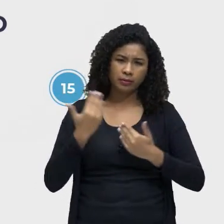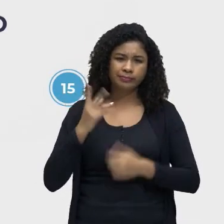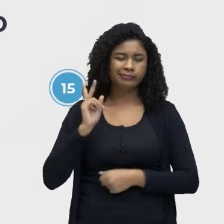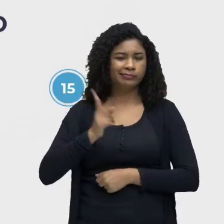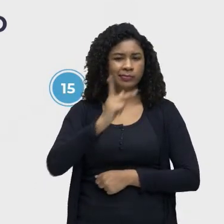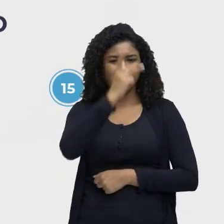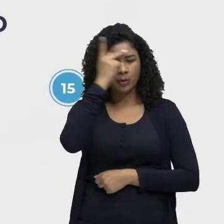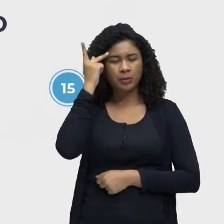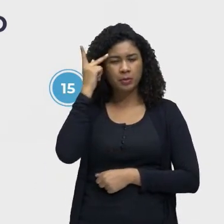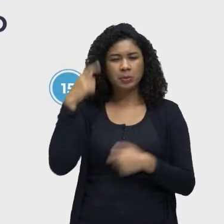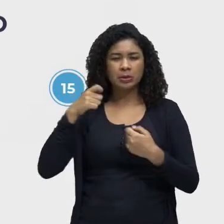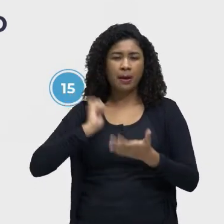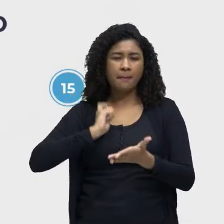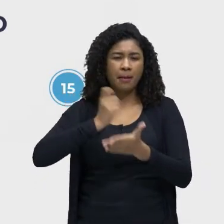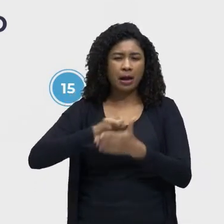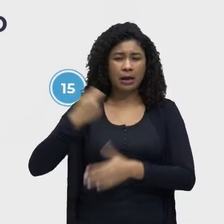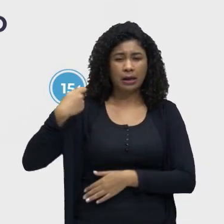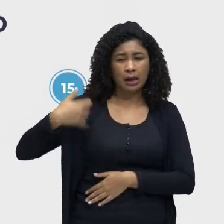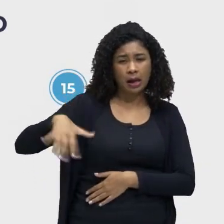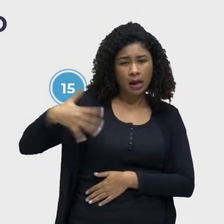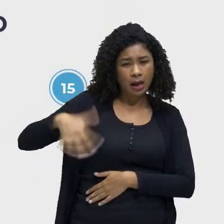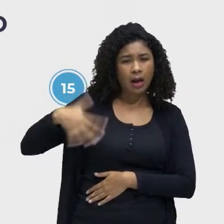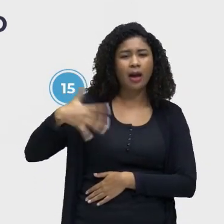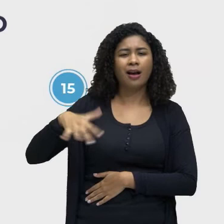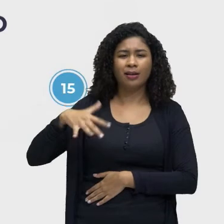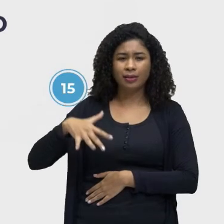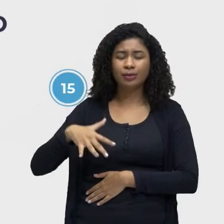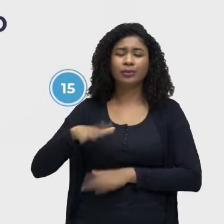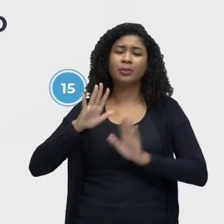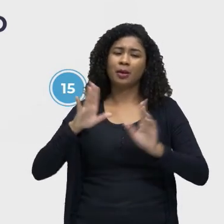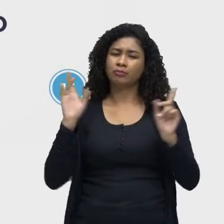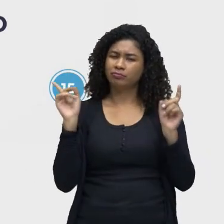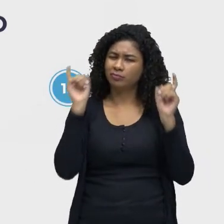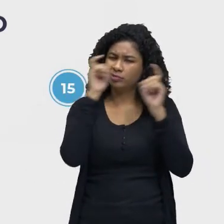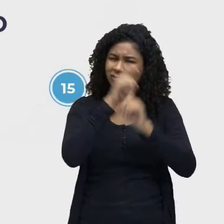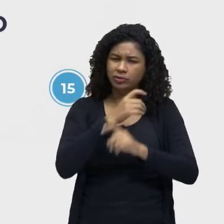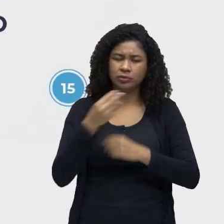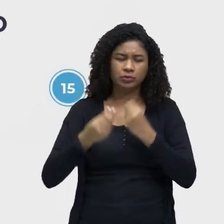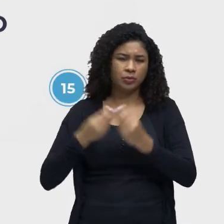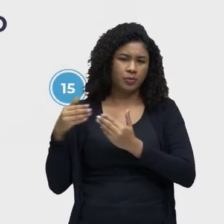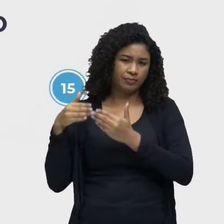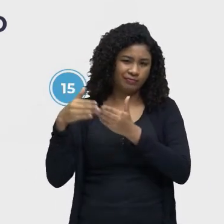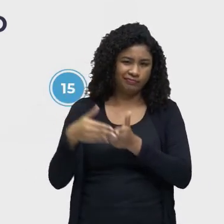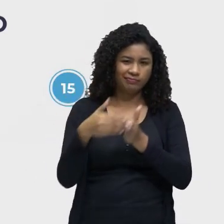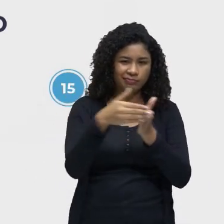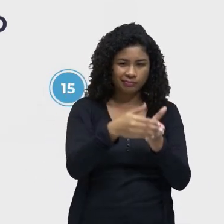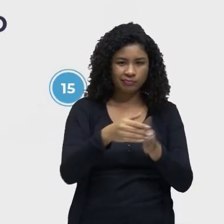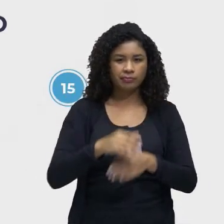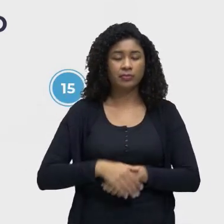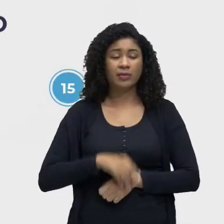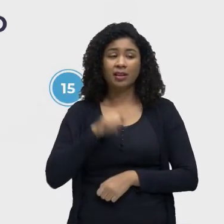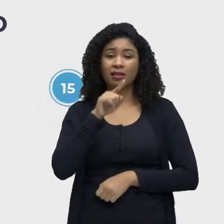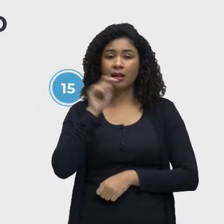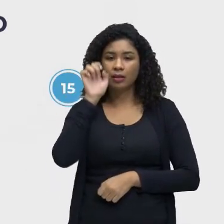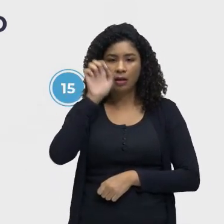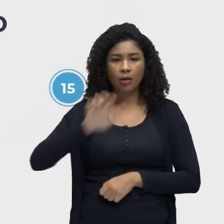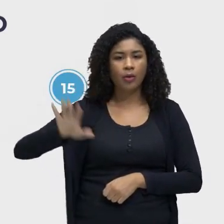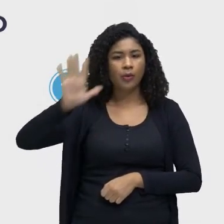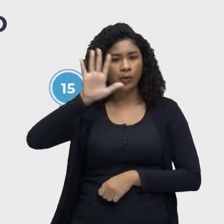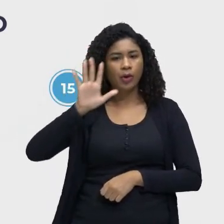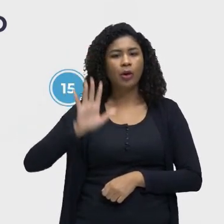realizar a viagem pelo mar em condições precárias. Em solo europeu, os imigrantes ilegais correm risco